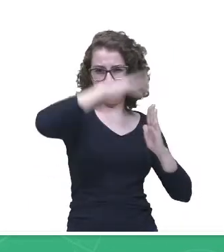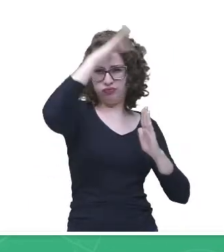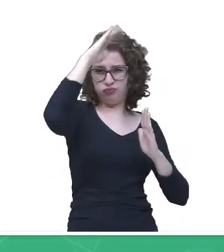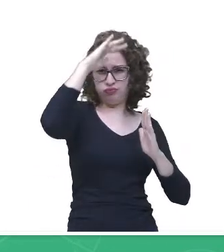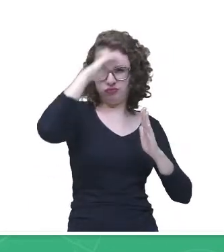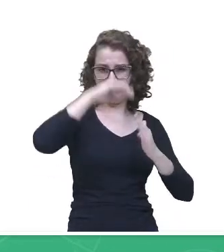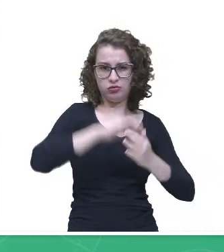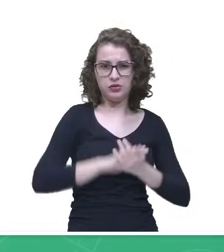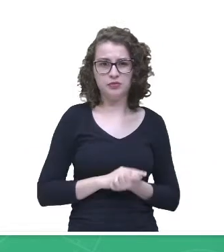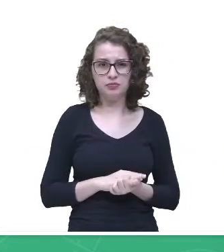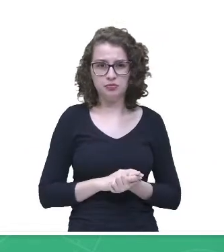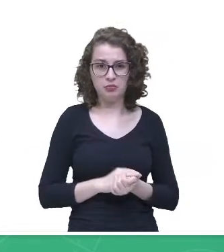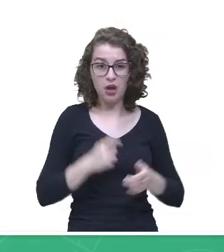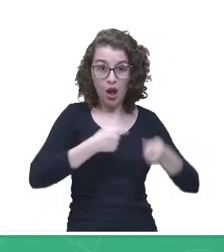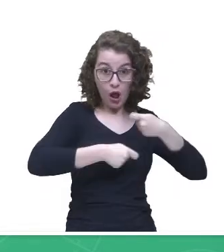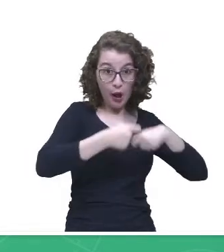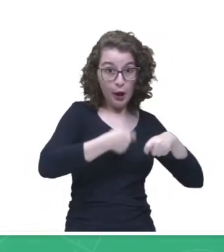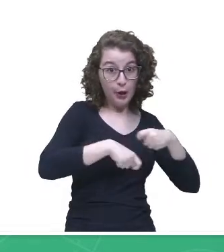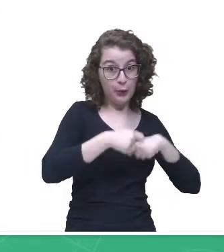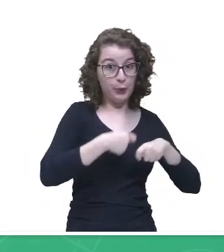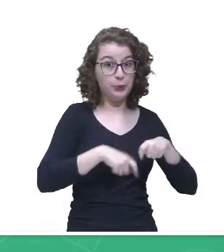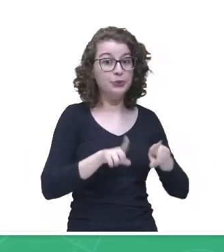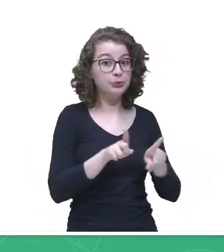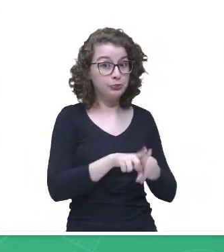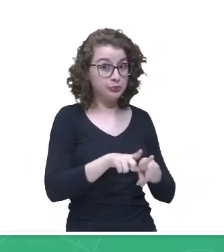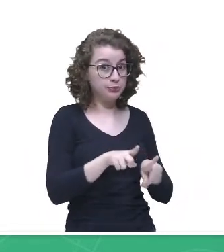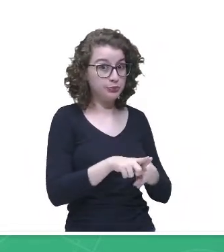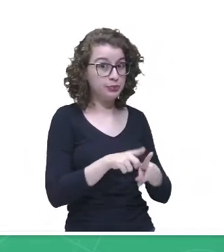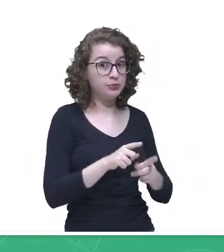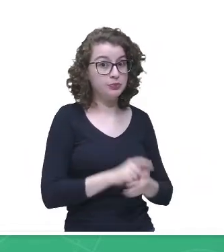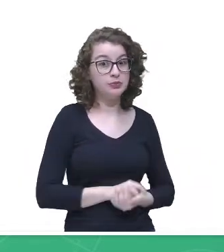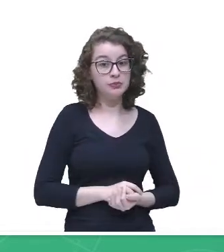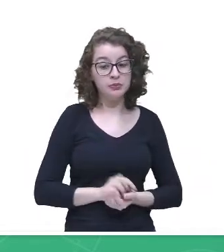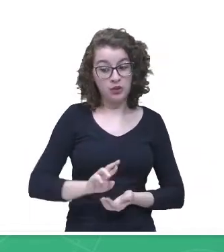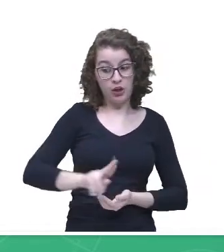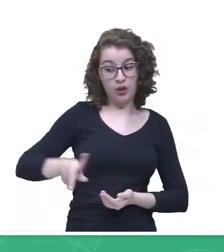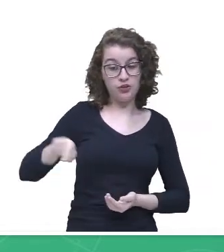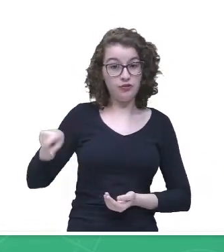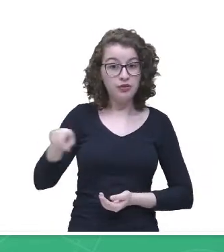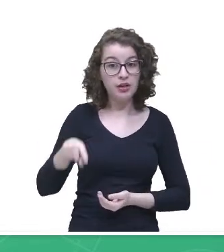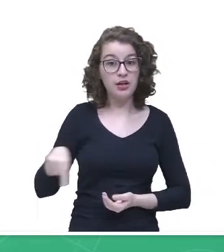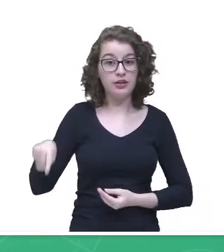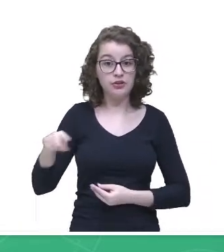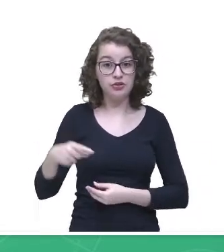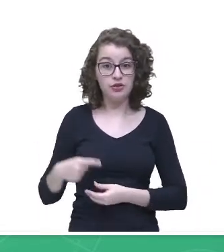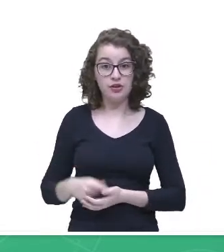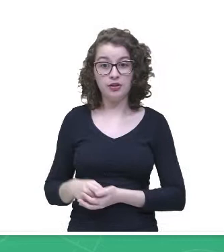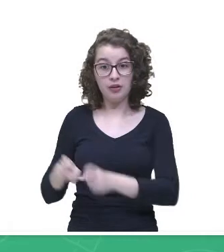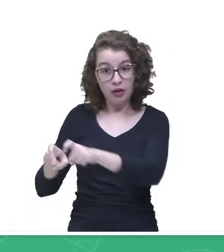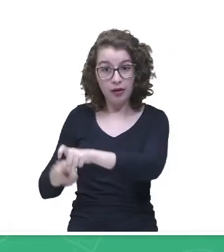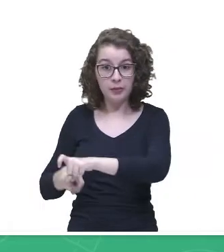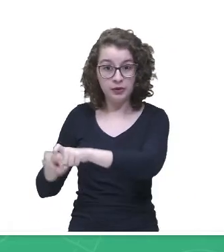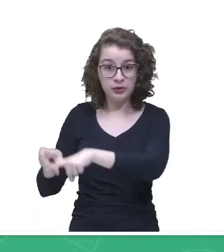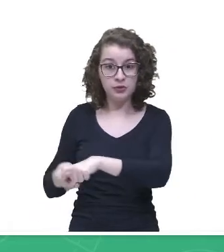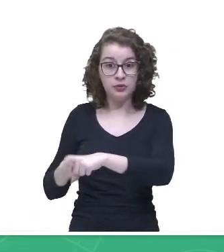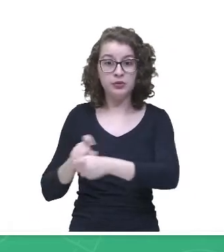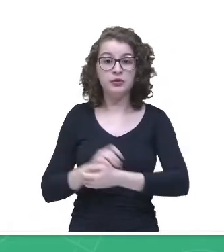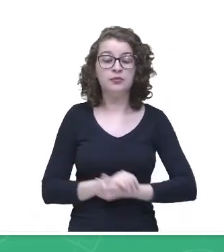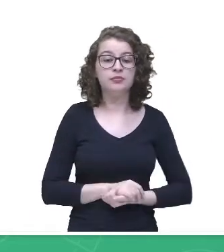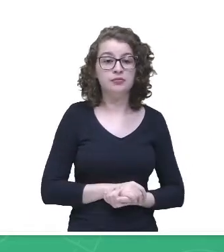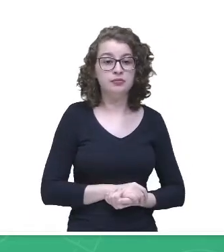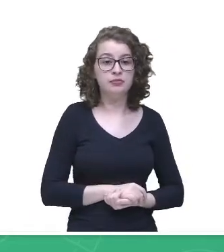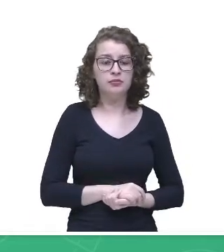As atividades econômicas que a gente encontra nessas cidades vai ser diferente do campo, tá? Por